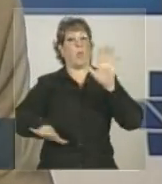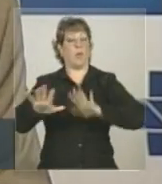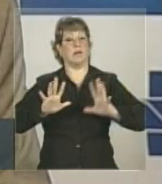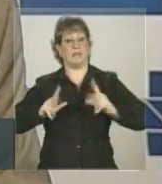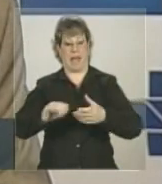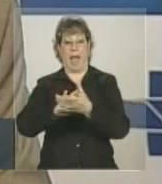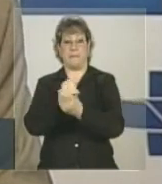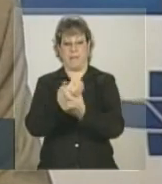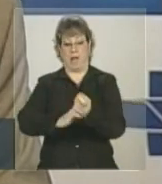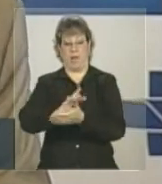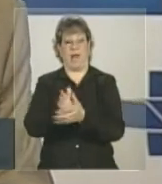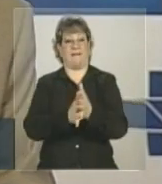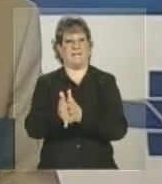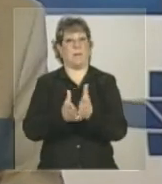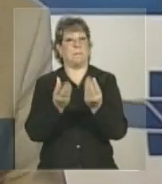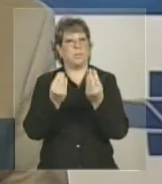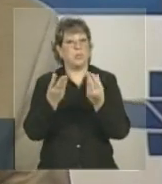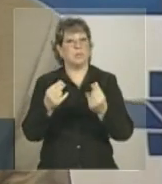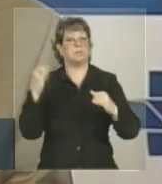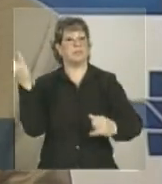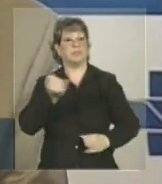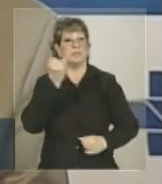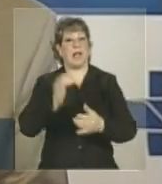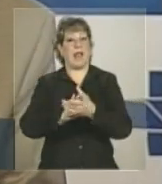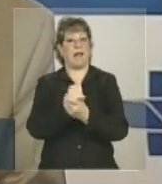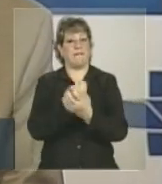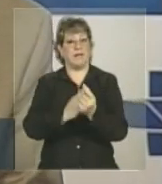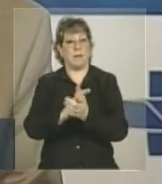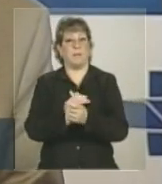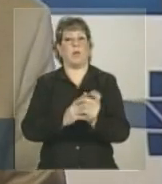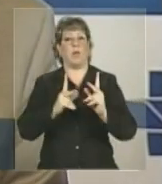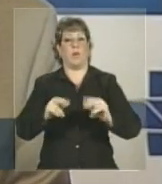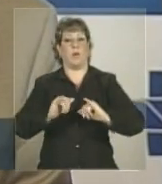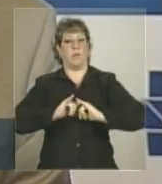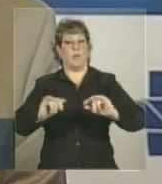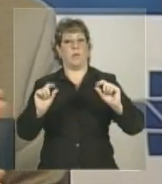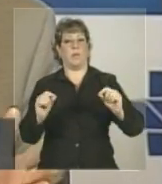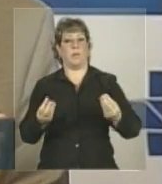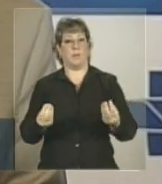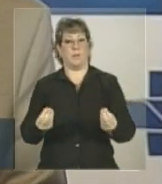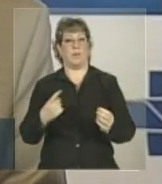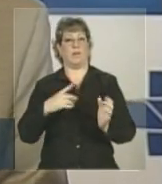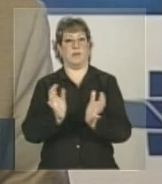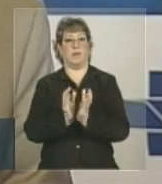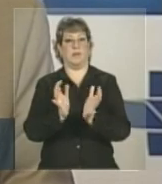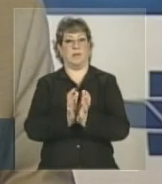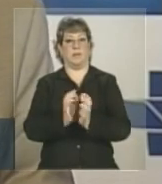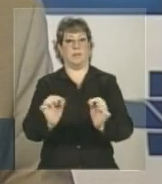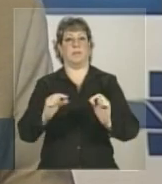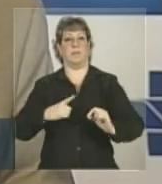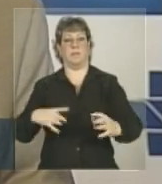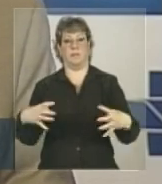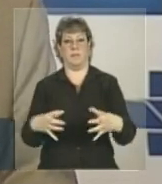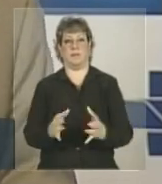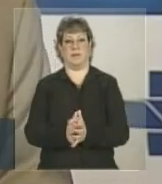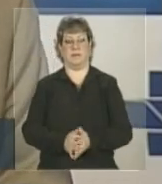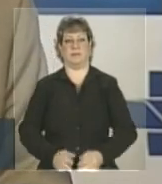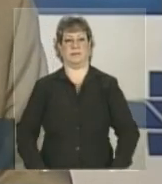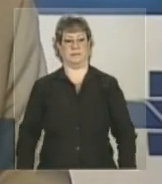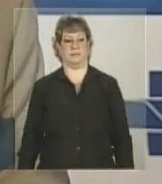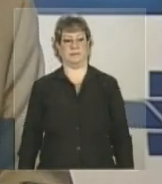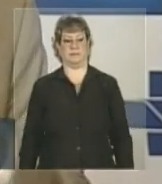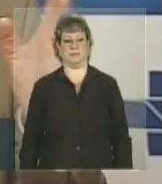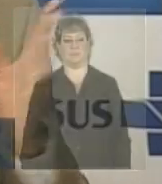né, lavar a mão, que foi muito falado em 2009, hoje em dia a gente esquece, né. As pessoas, às vezes, têm